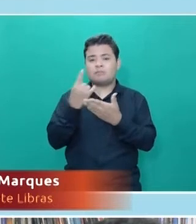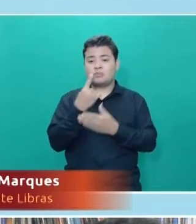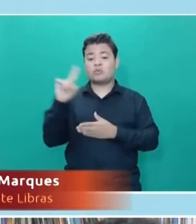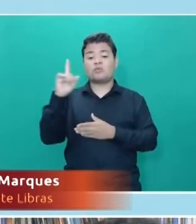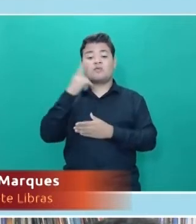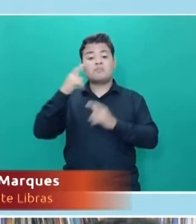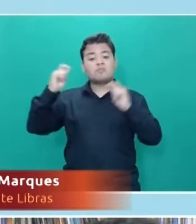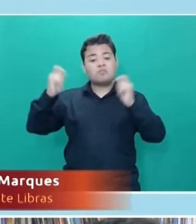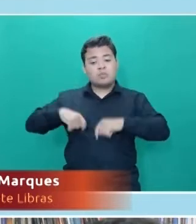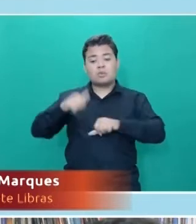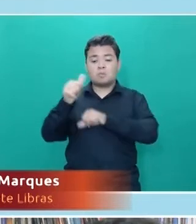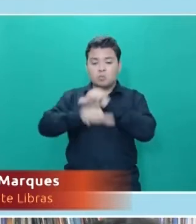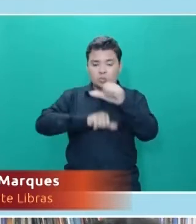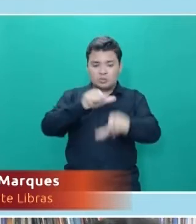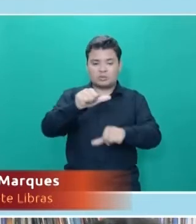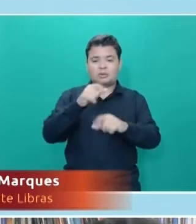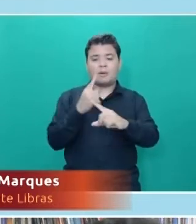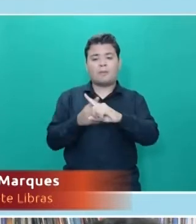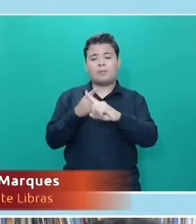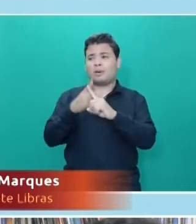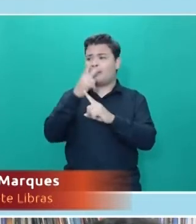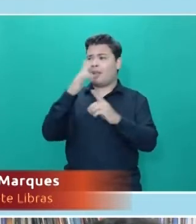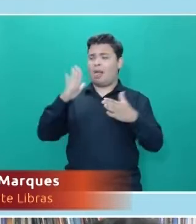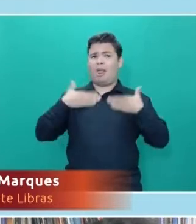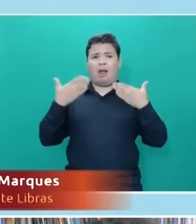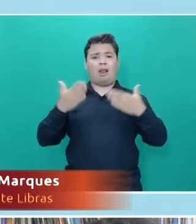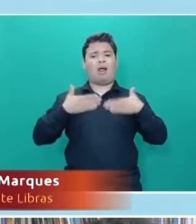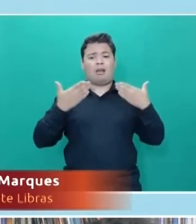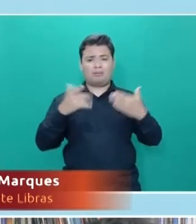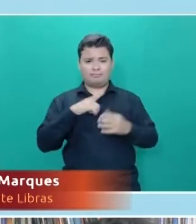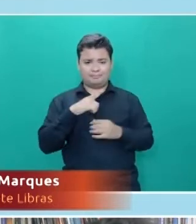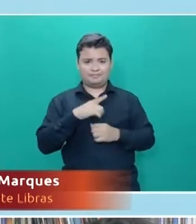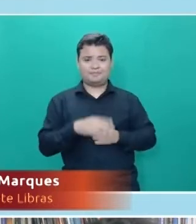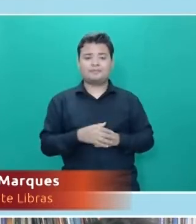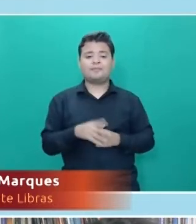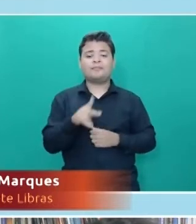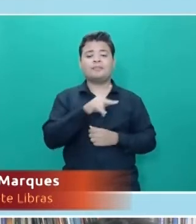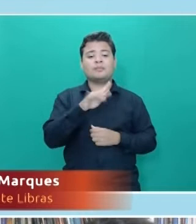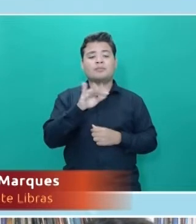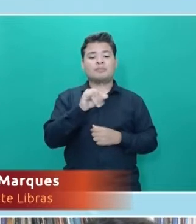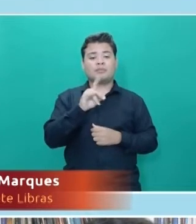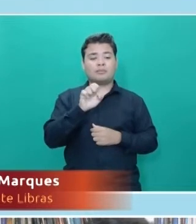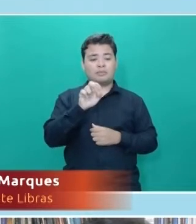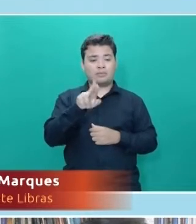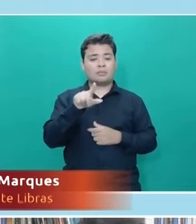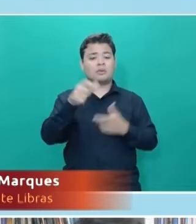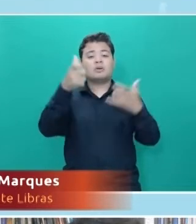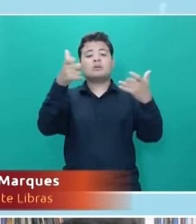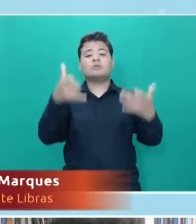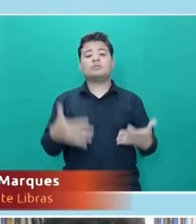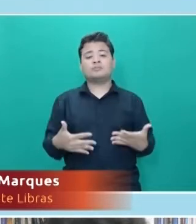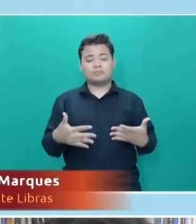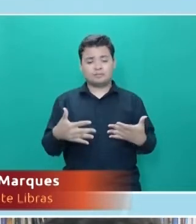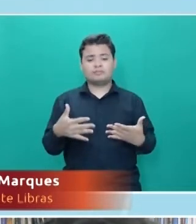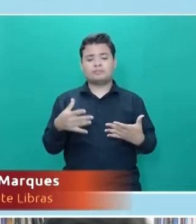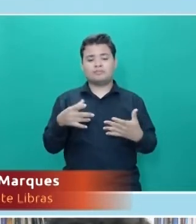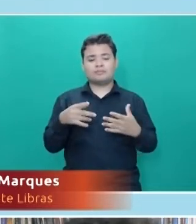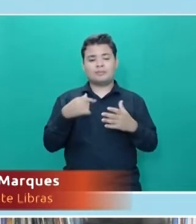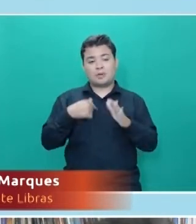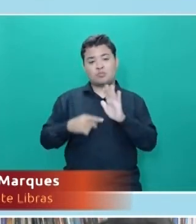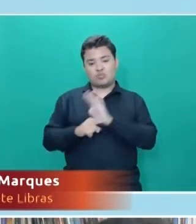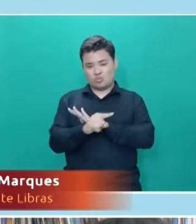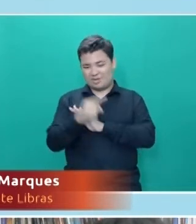possibilidade de mudança, né, que eu acho que é a que tem assustado mais nos últimos dias. Professor Tadeu, suas considerações sobre essa pergunta que eu fiz,